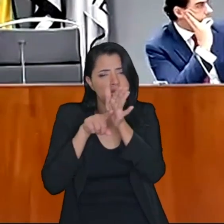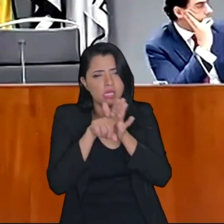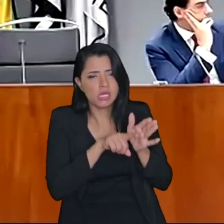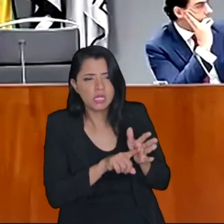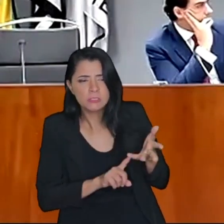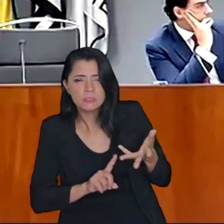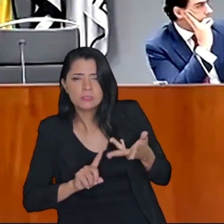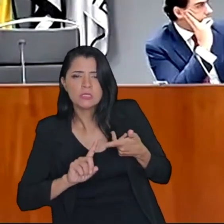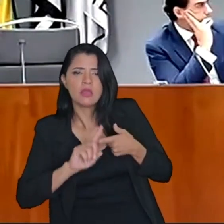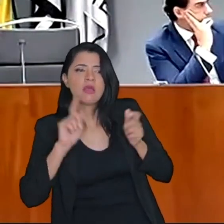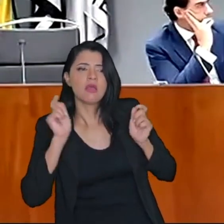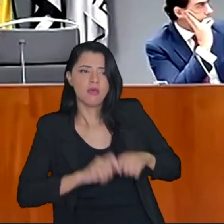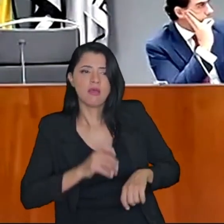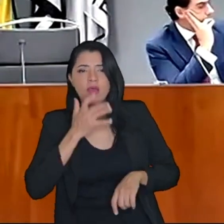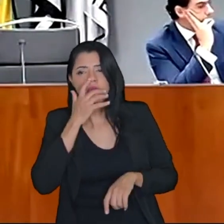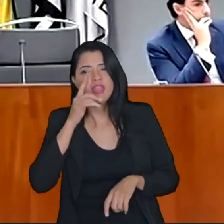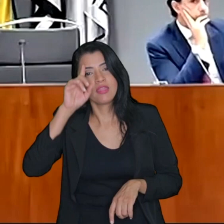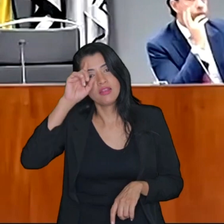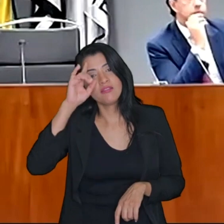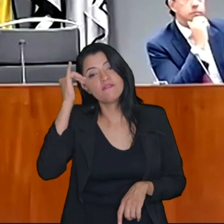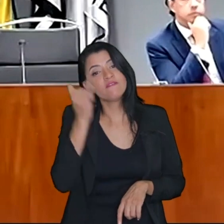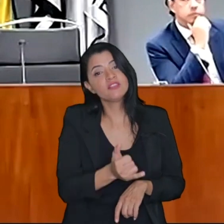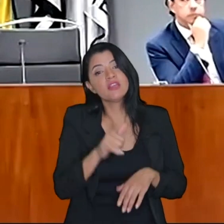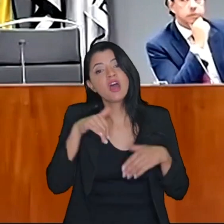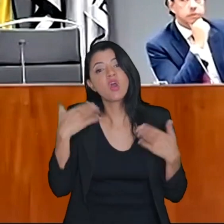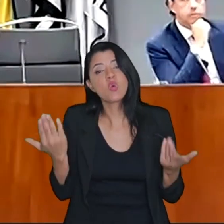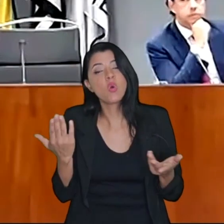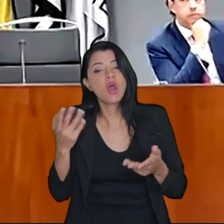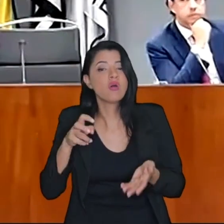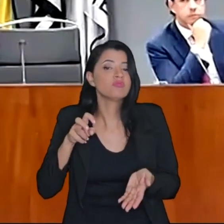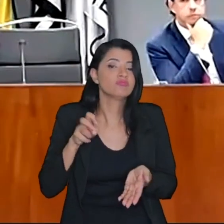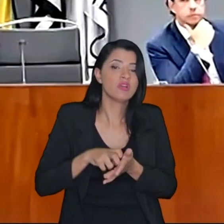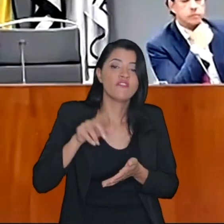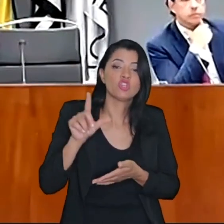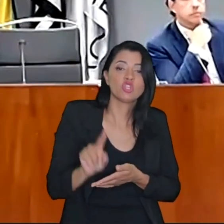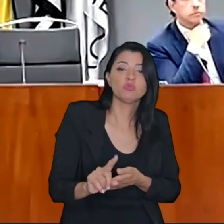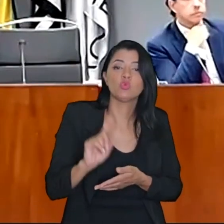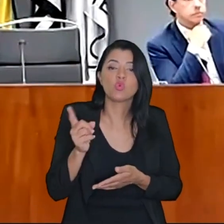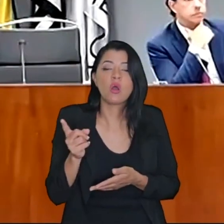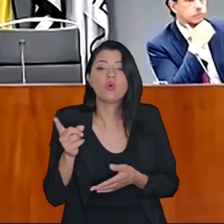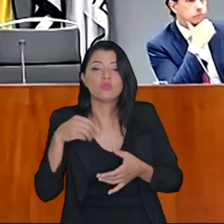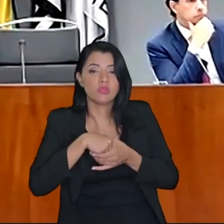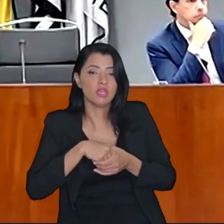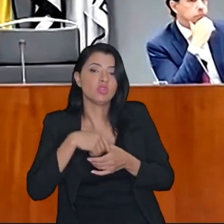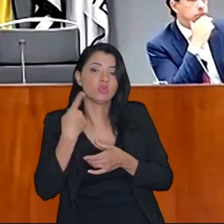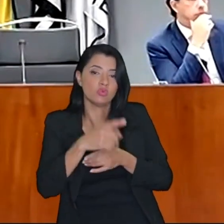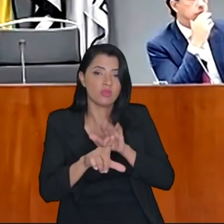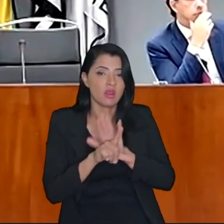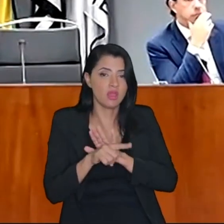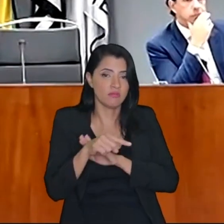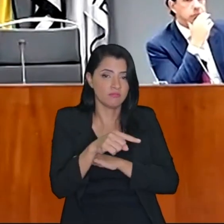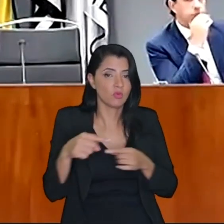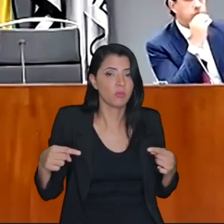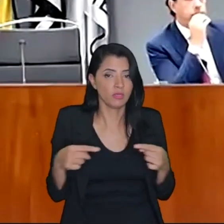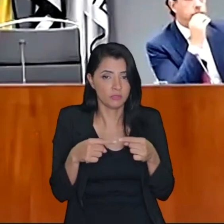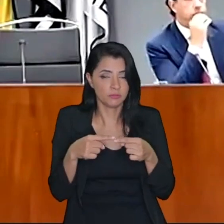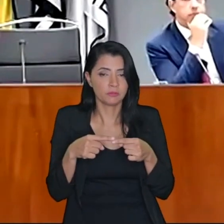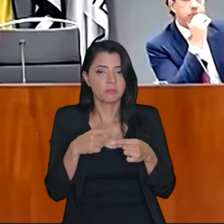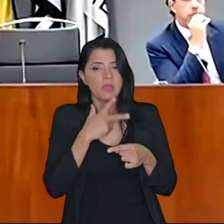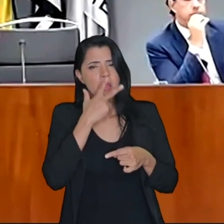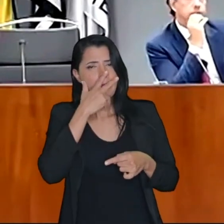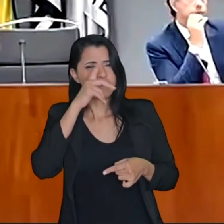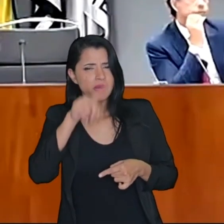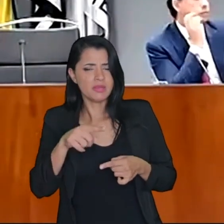grau de contribuição, ele determinar qual é o tamanho da causa de diminuição dentre aquelas previstas em lei. A mim me parece